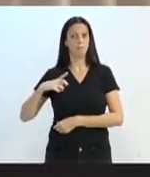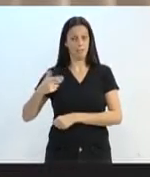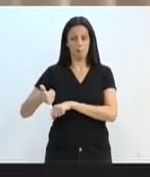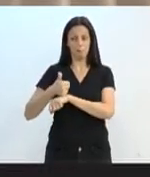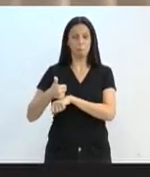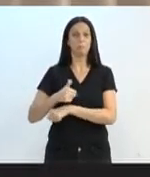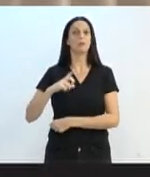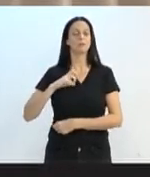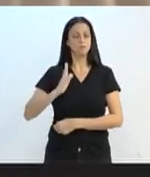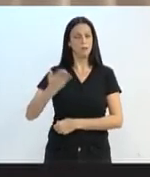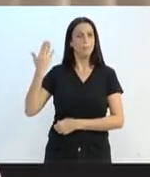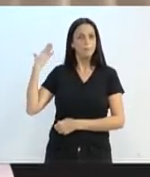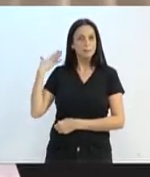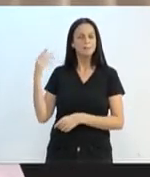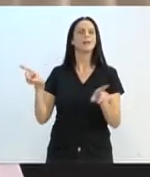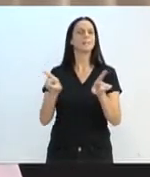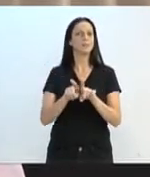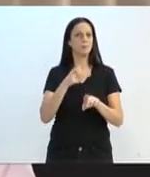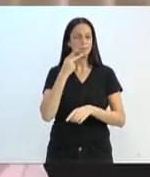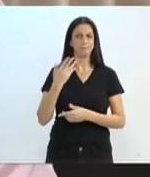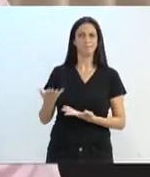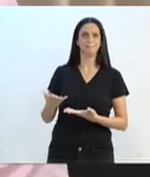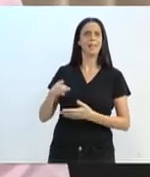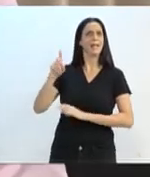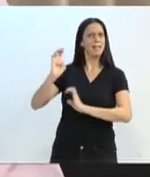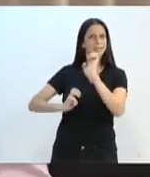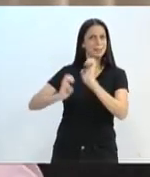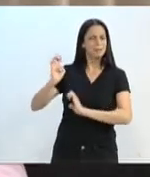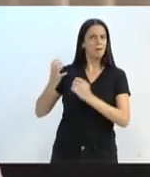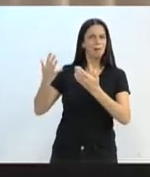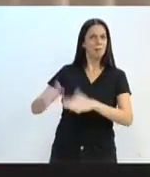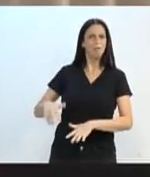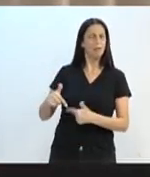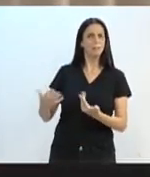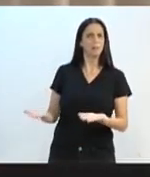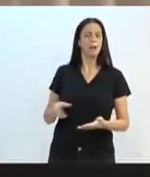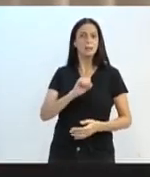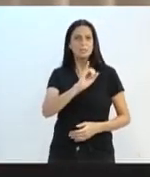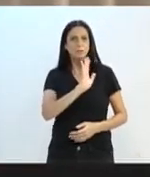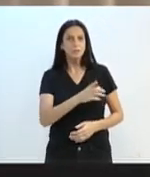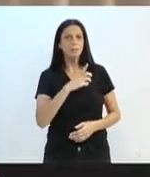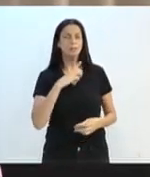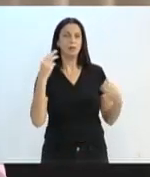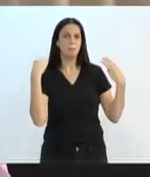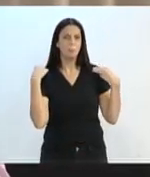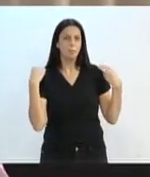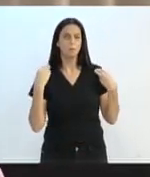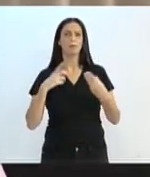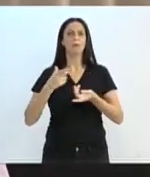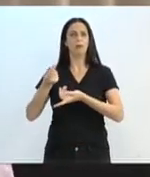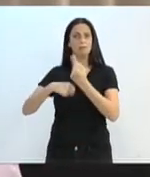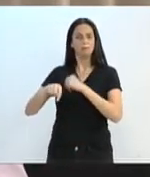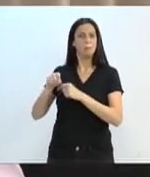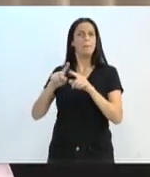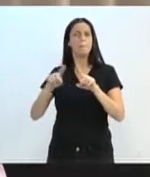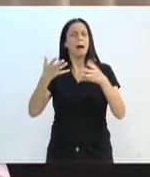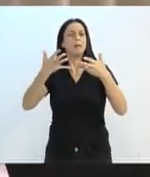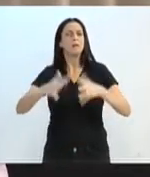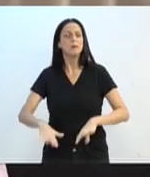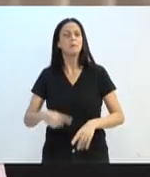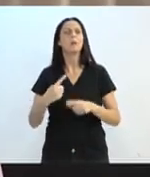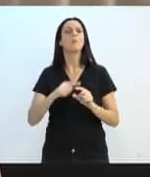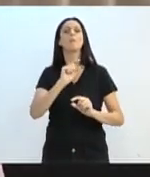aqui na tribuna, presidente, que essa empresa tem má vontade para tudo. Porque se tem motorista, tem ônibus e não coloca, é porque ela está pensando unicamente,